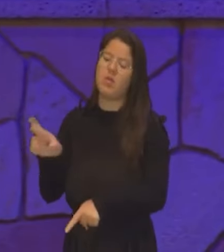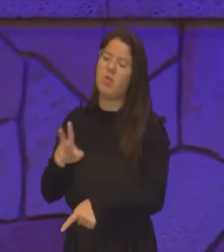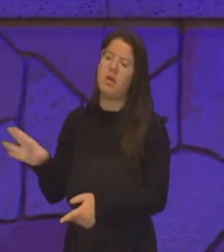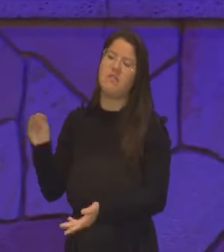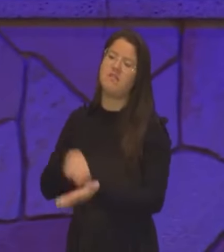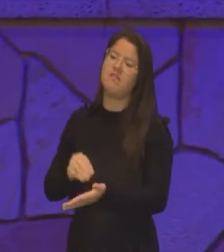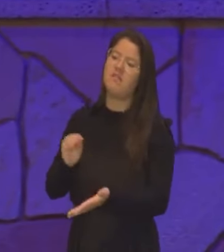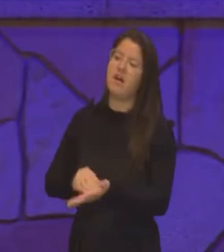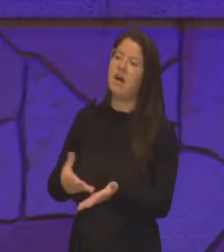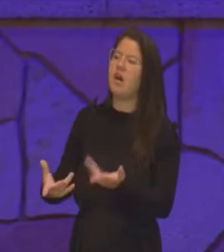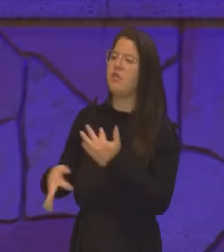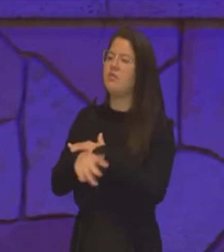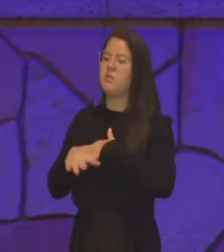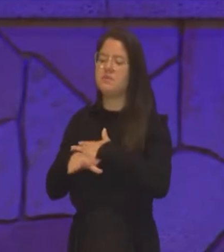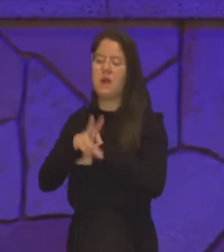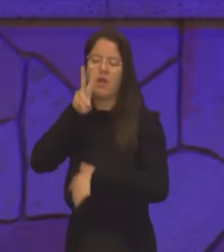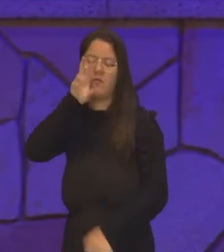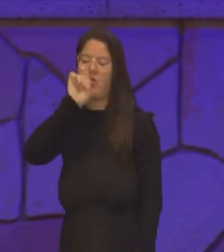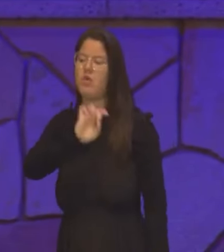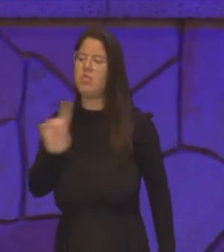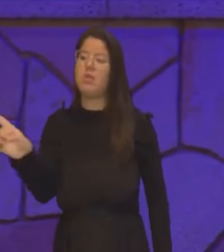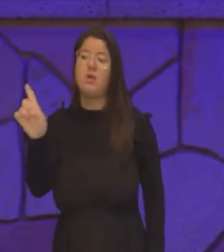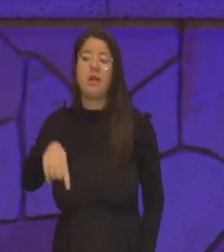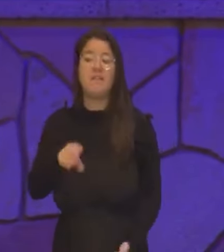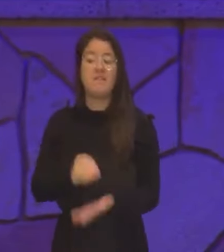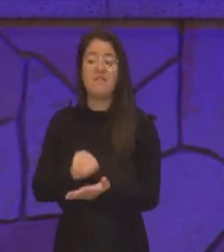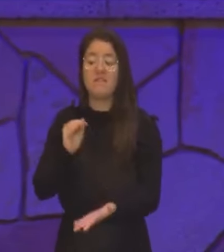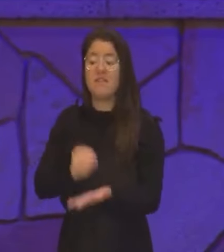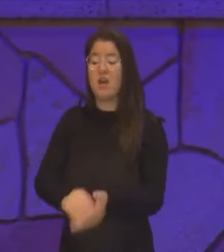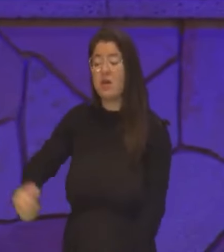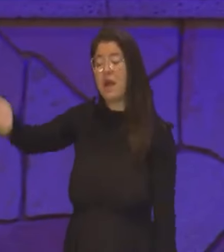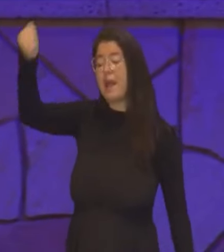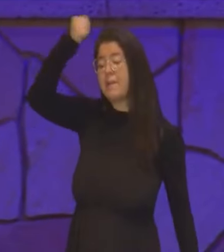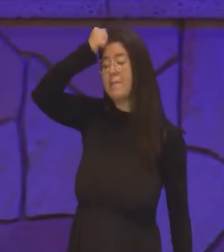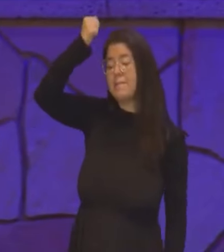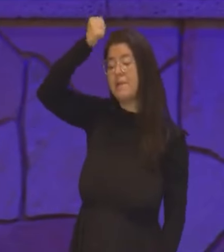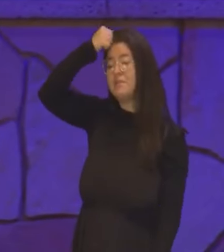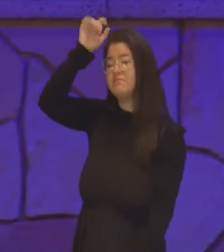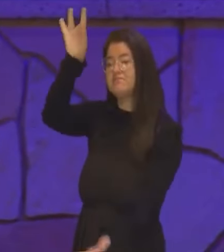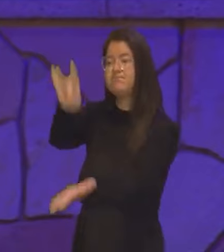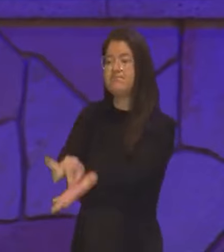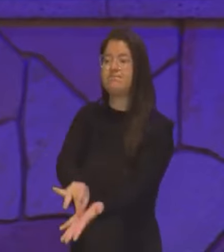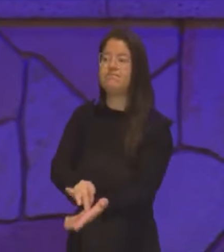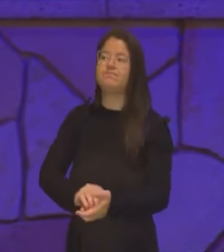de uma cidade fortificada, era a falta de arrependimento genuíno.